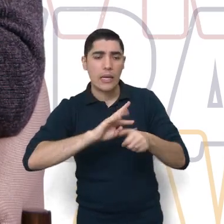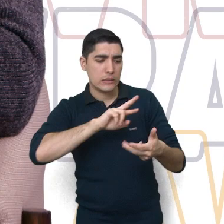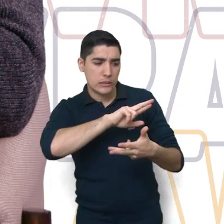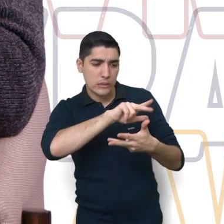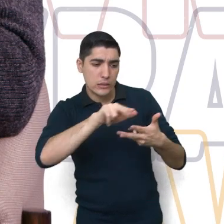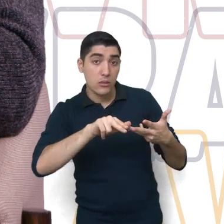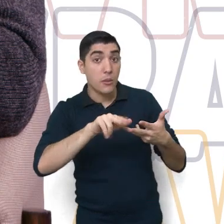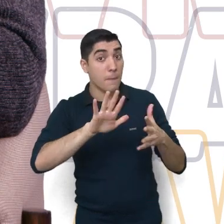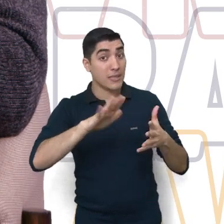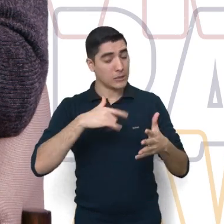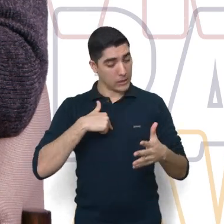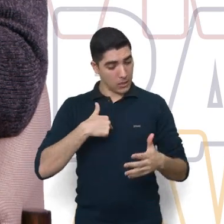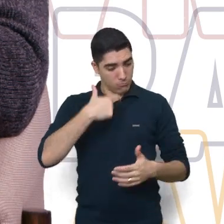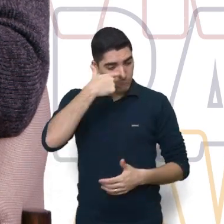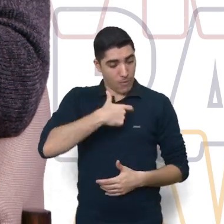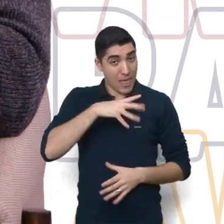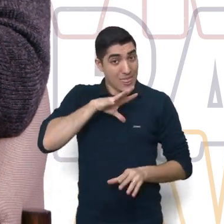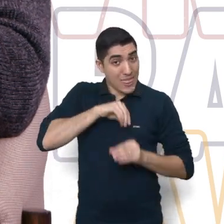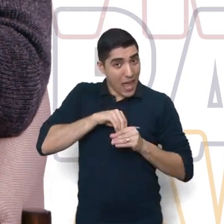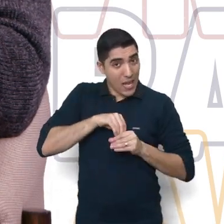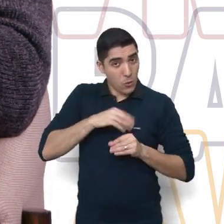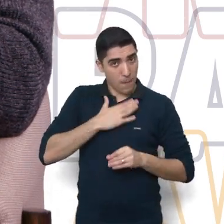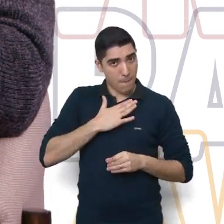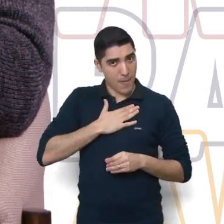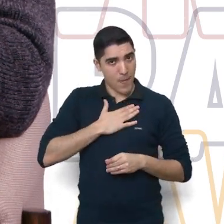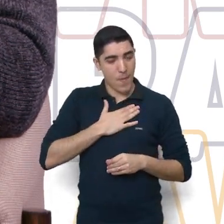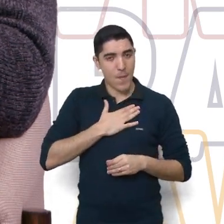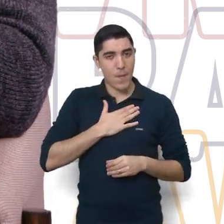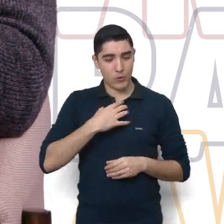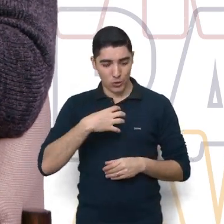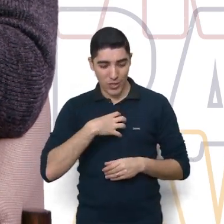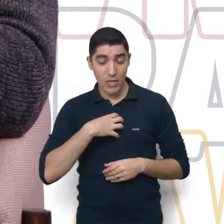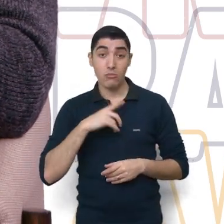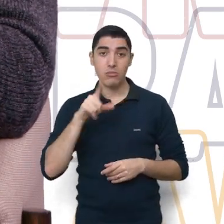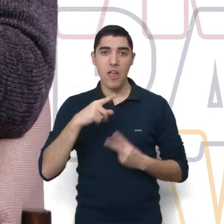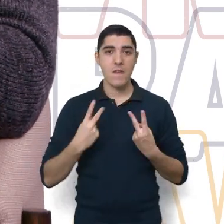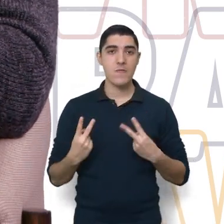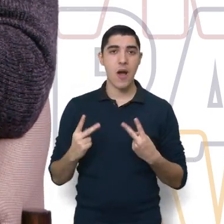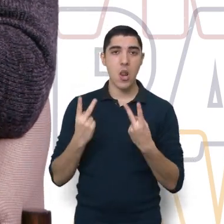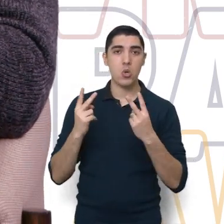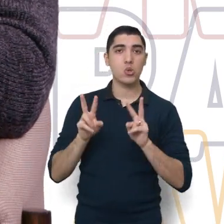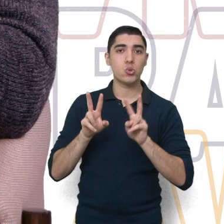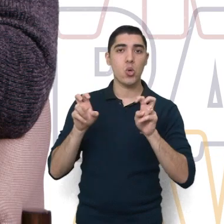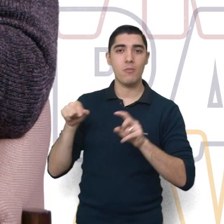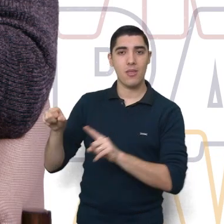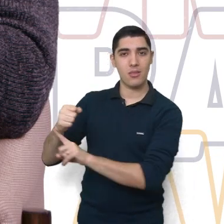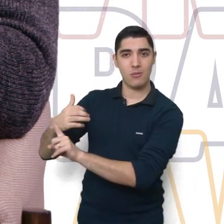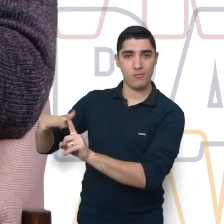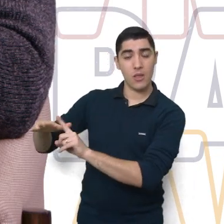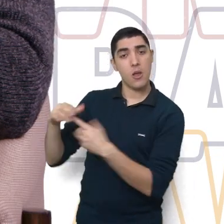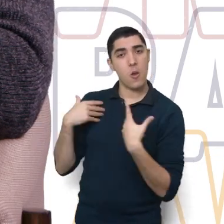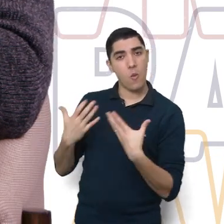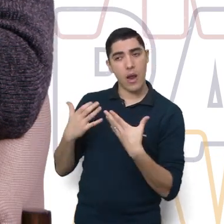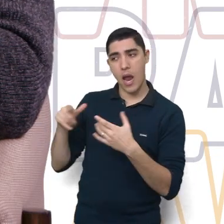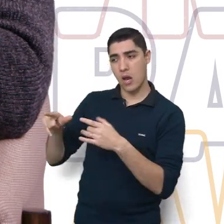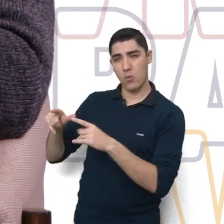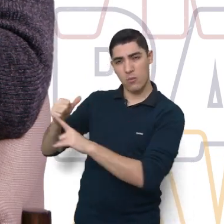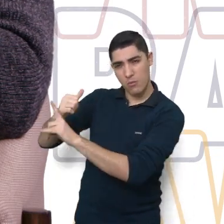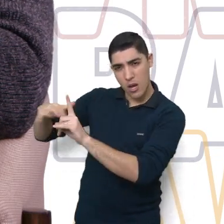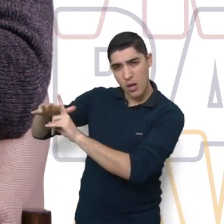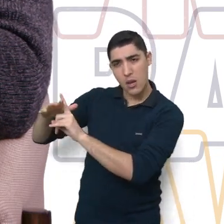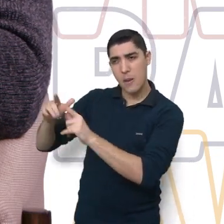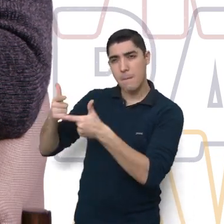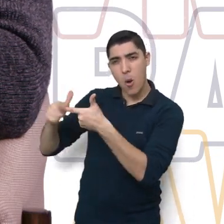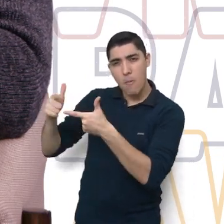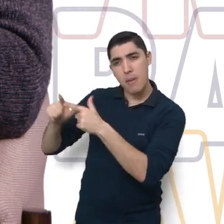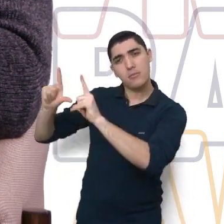valores o que a minha profissão o que que eu posso contribuir para diminuir os impactos ambientais então a educação ambiental